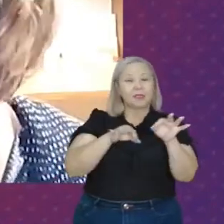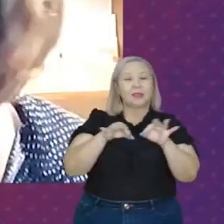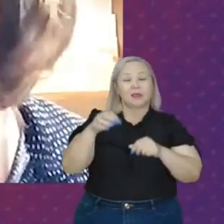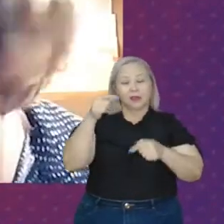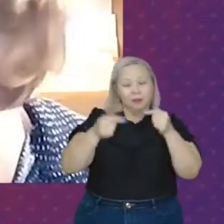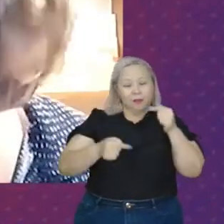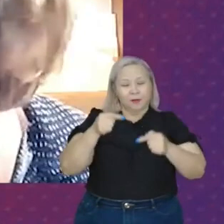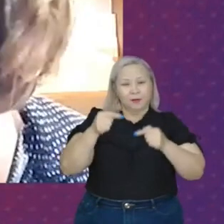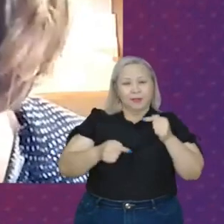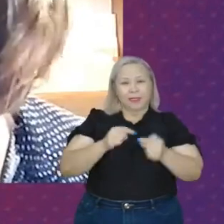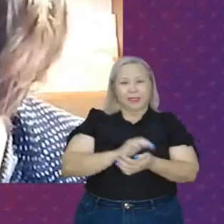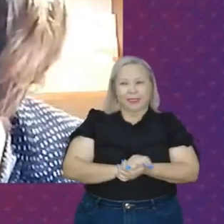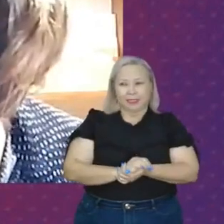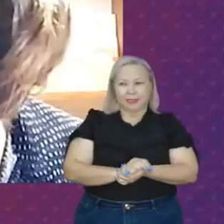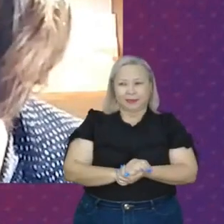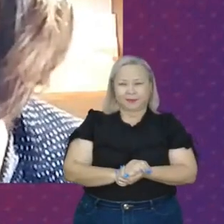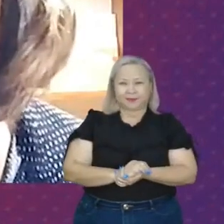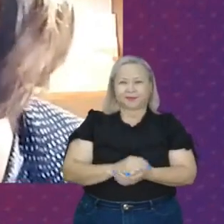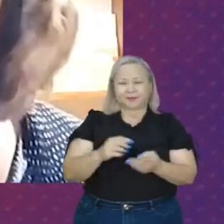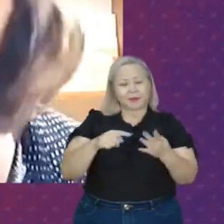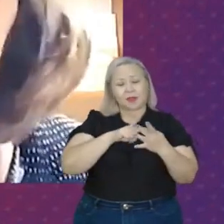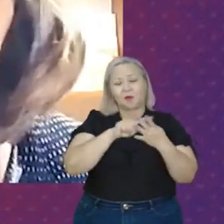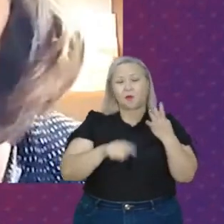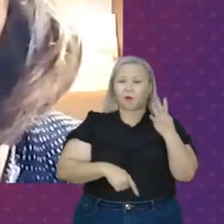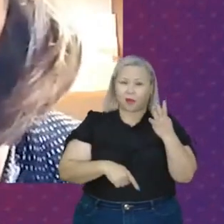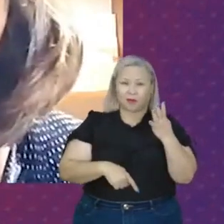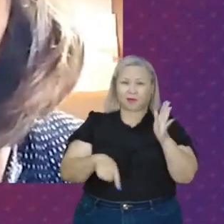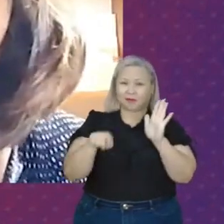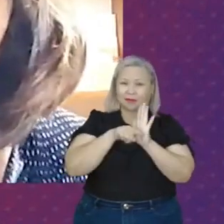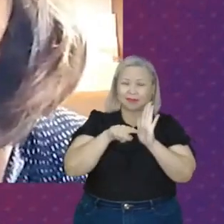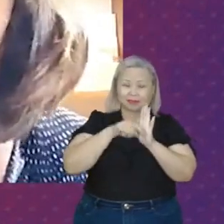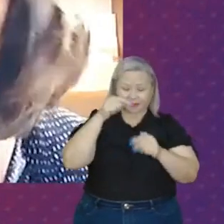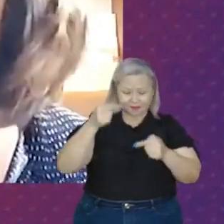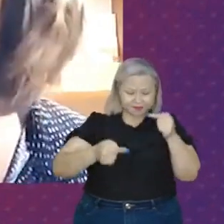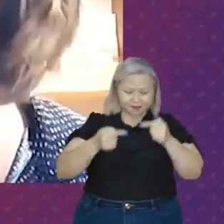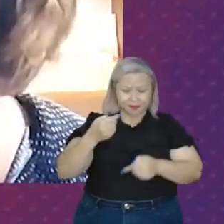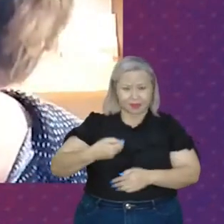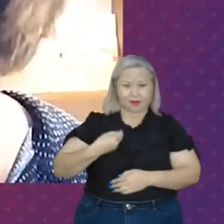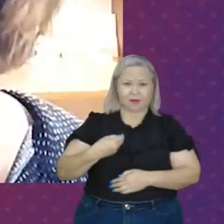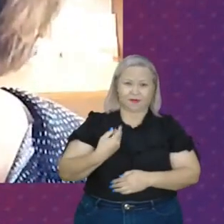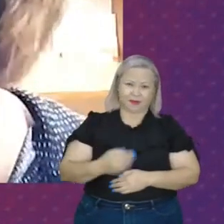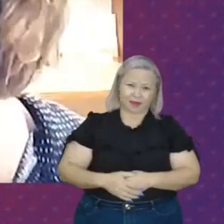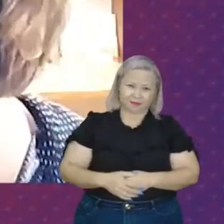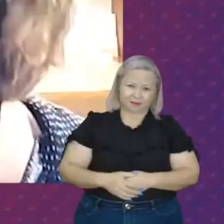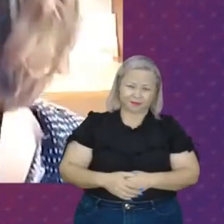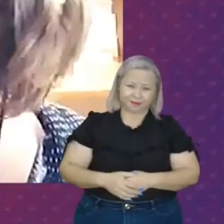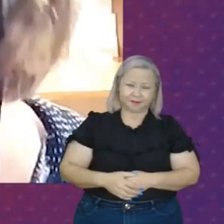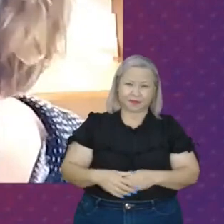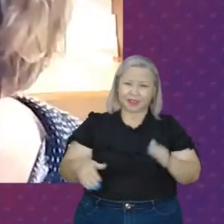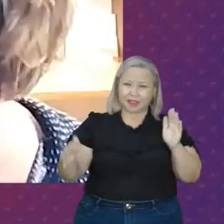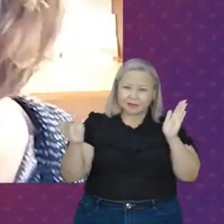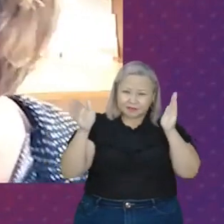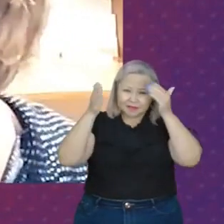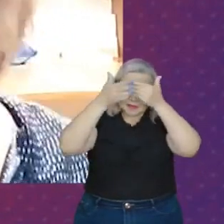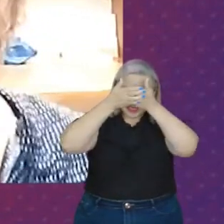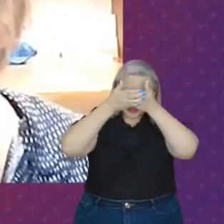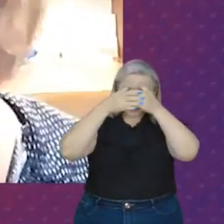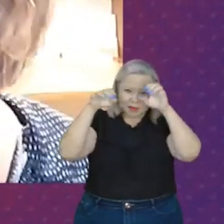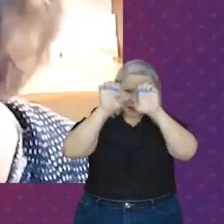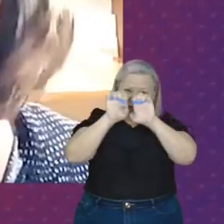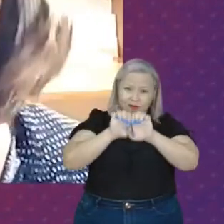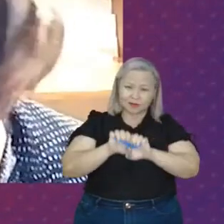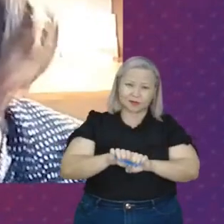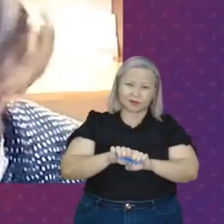política. Nós vivemos 4 anos de negação da política, de um negacionismo muito estrutural, que se